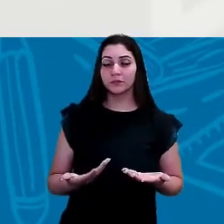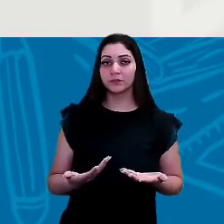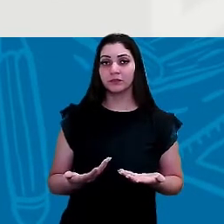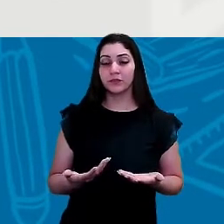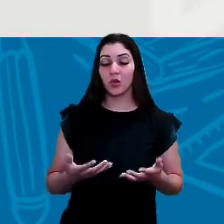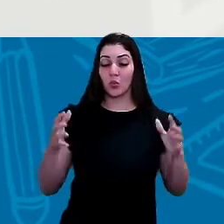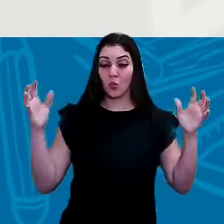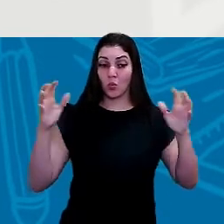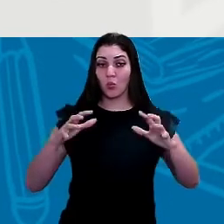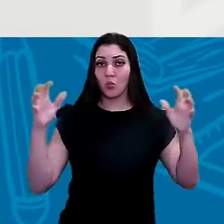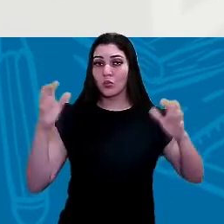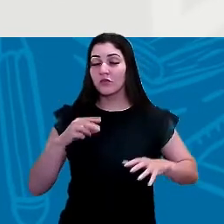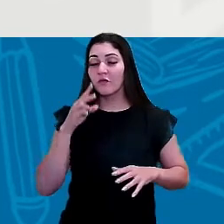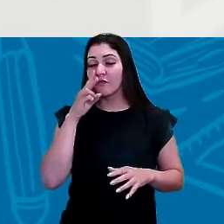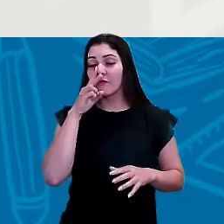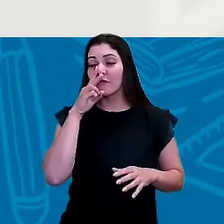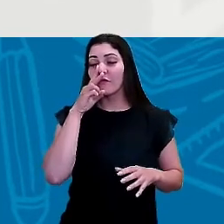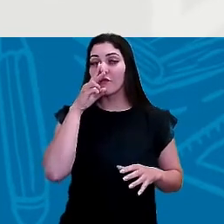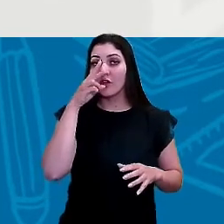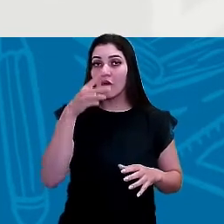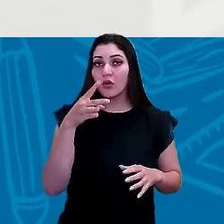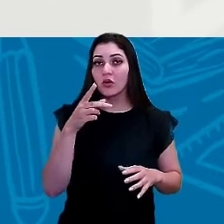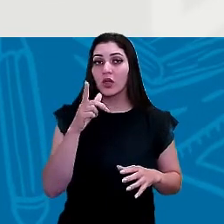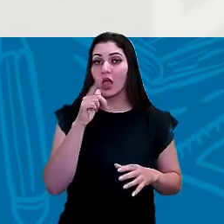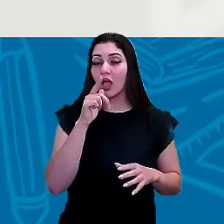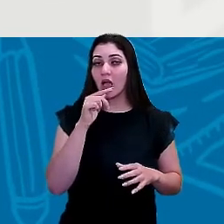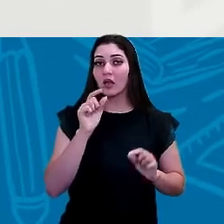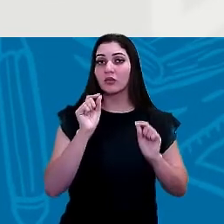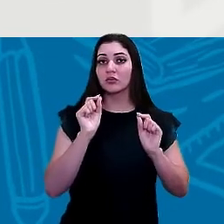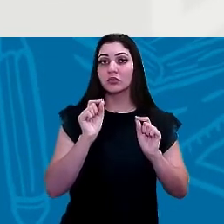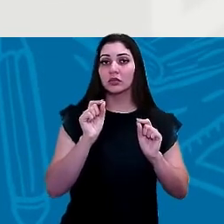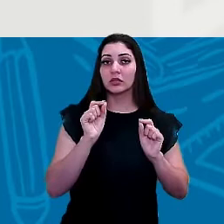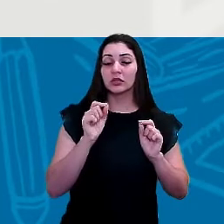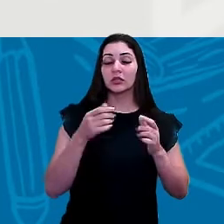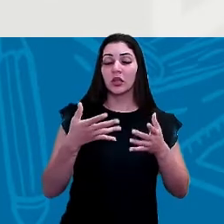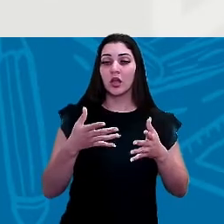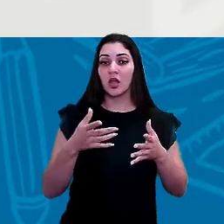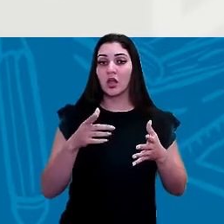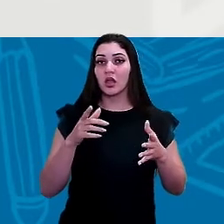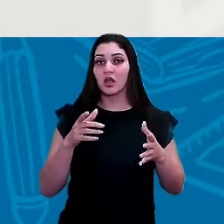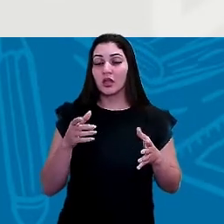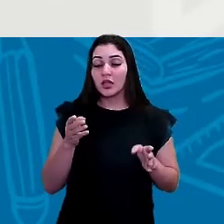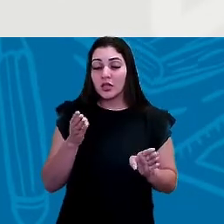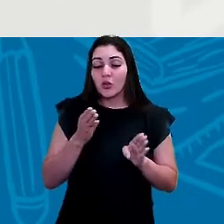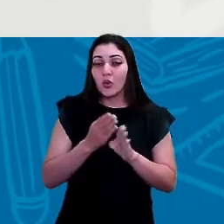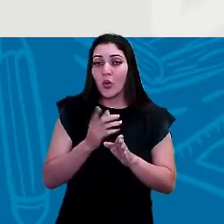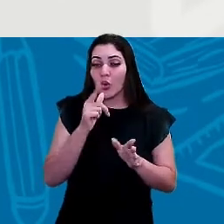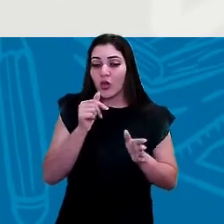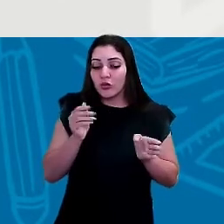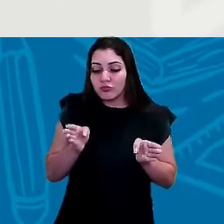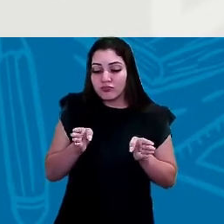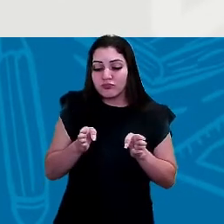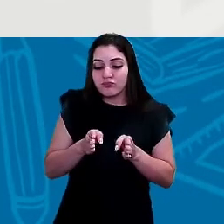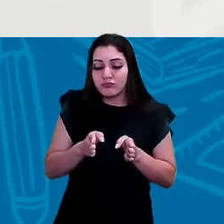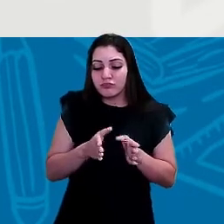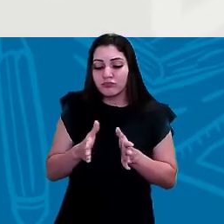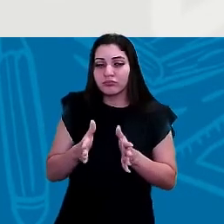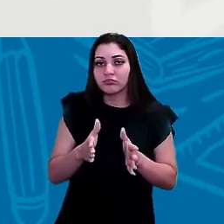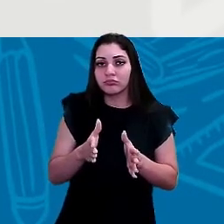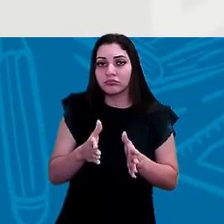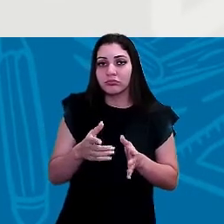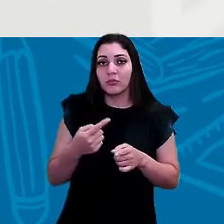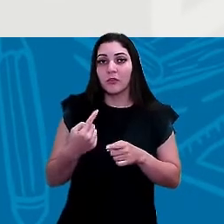vem uma chuva mais forte, a água ela encontra o rio já muito mais estreito, né? Porque foi ocupado pelas